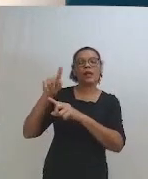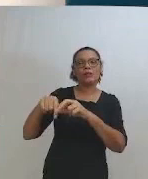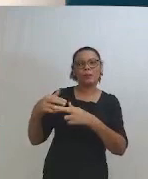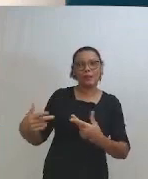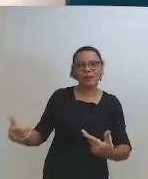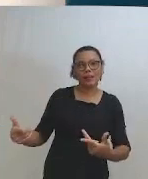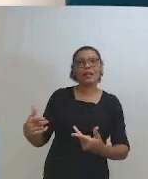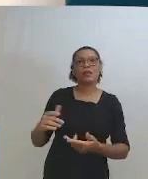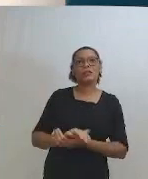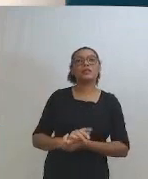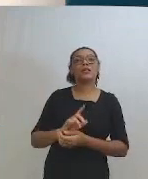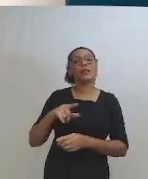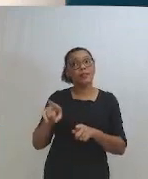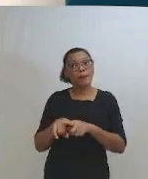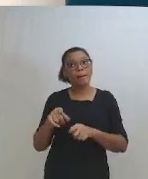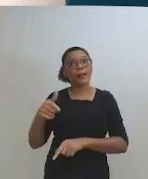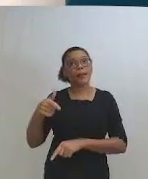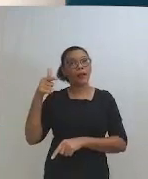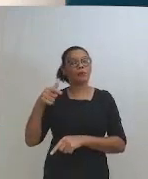de piso